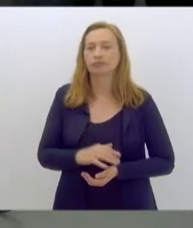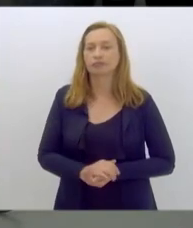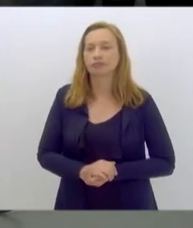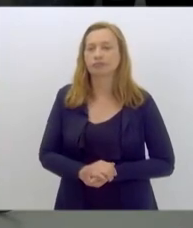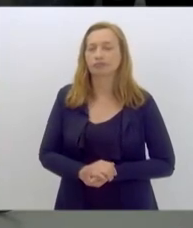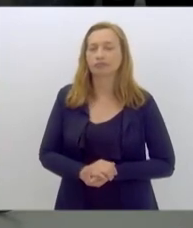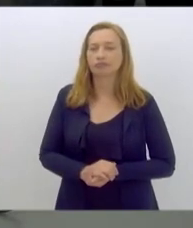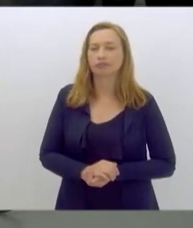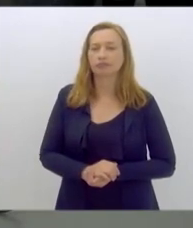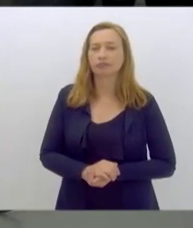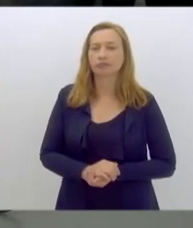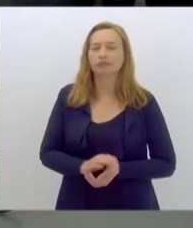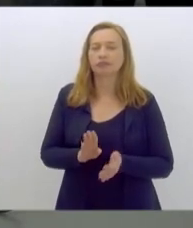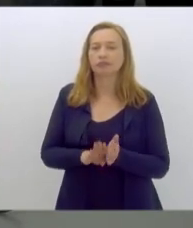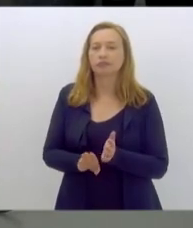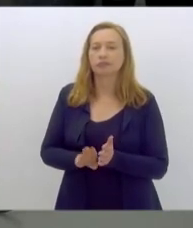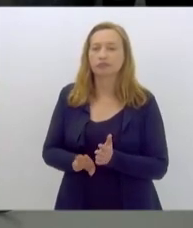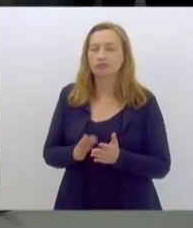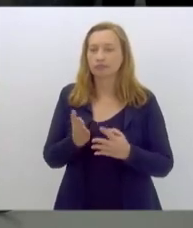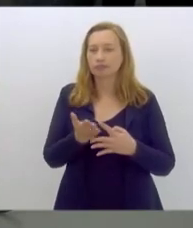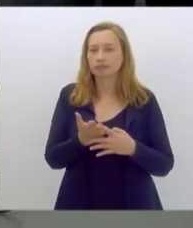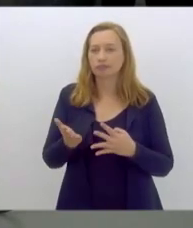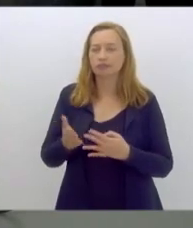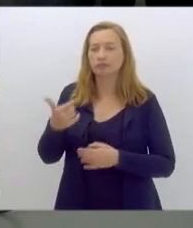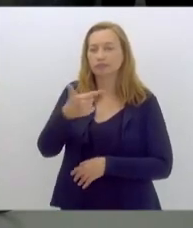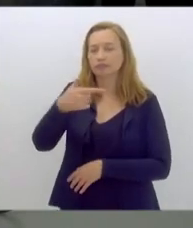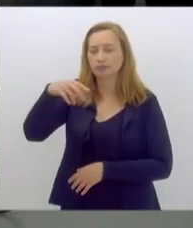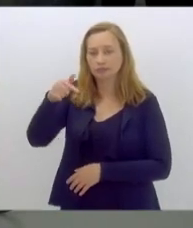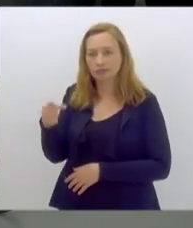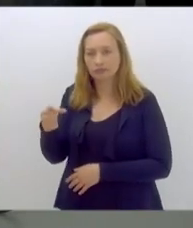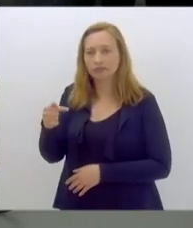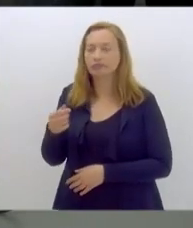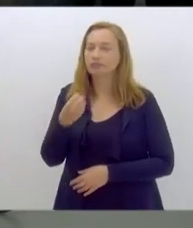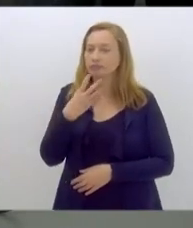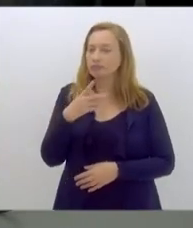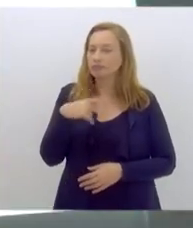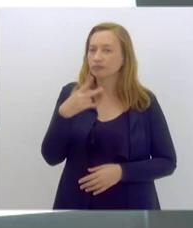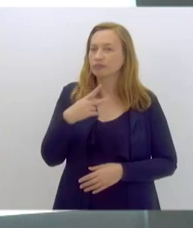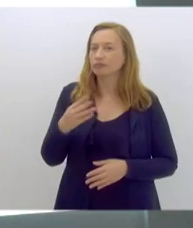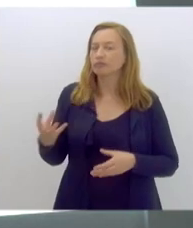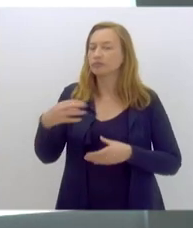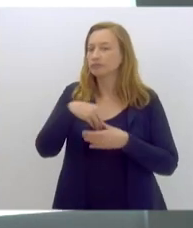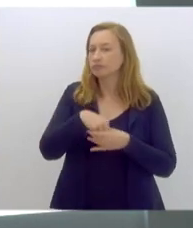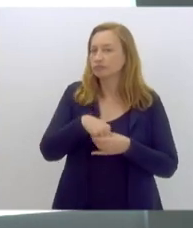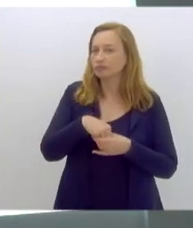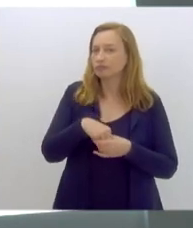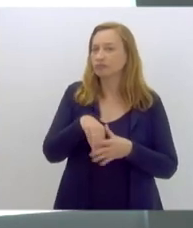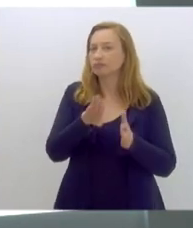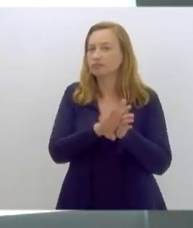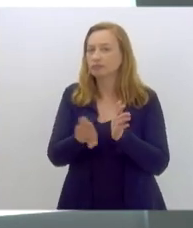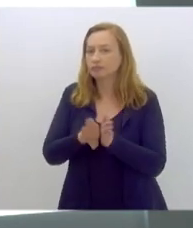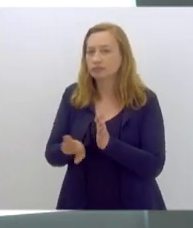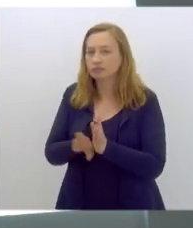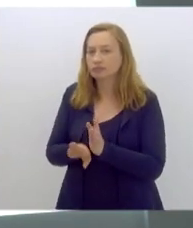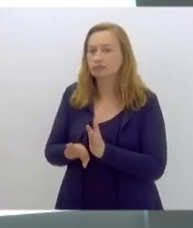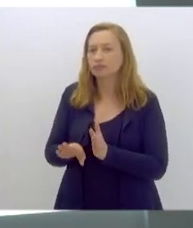desculpe pelas correntes 27 é bom frisar aqui dentro dessas despesas de pessoal